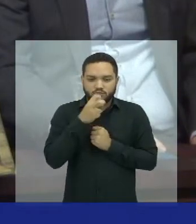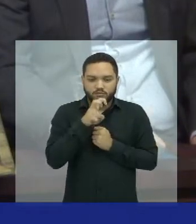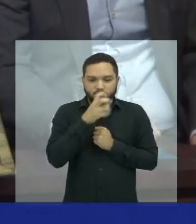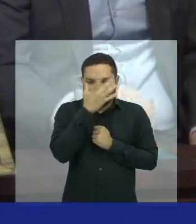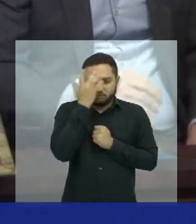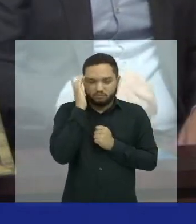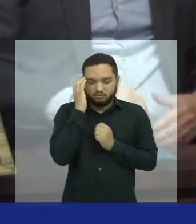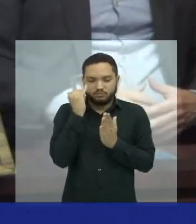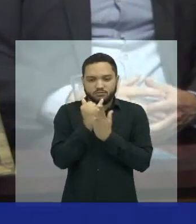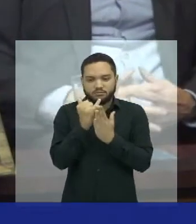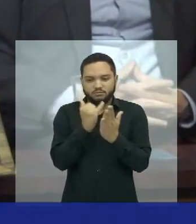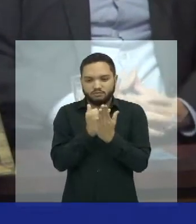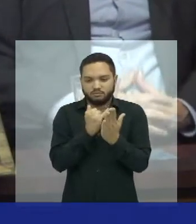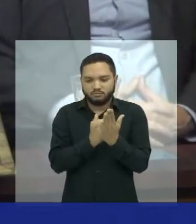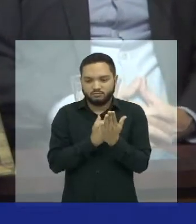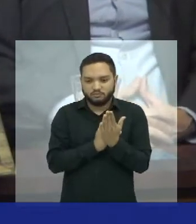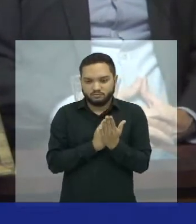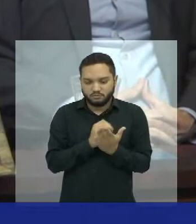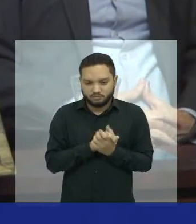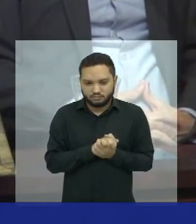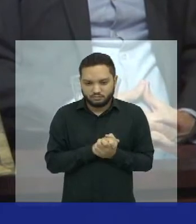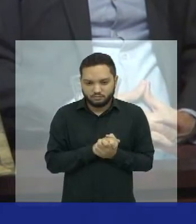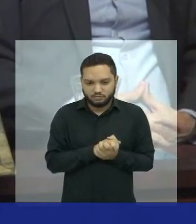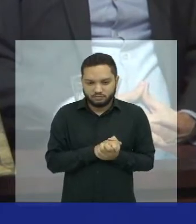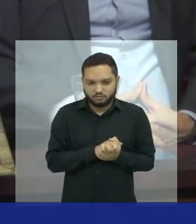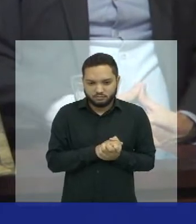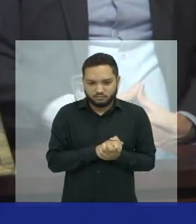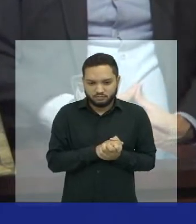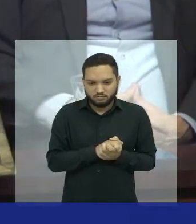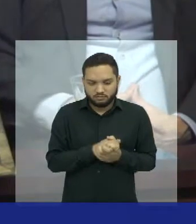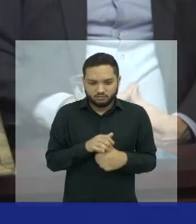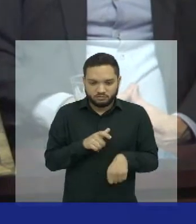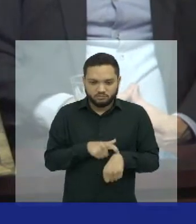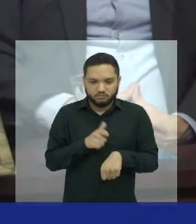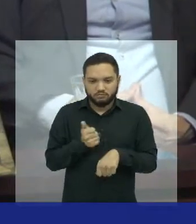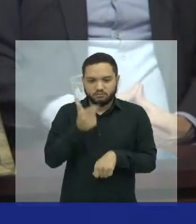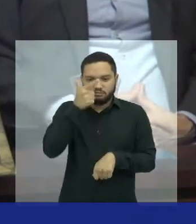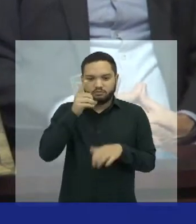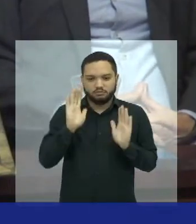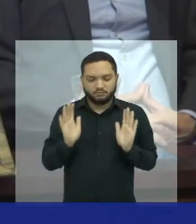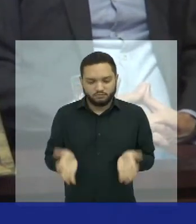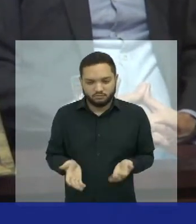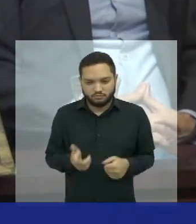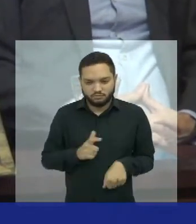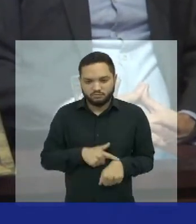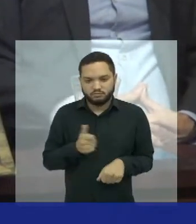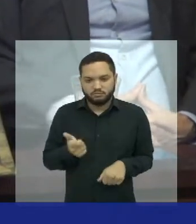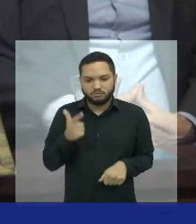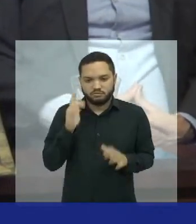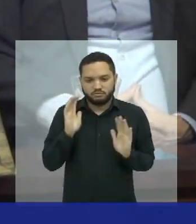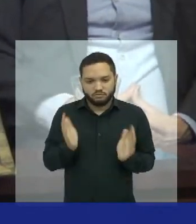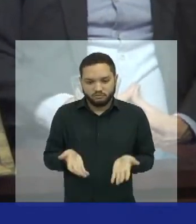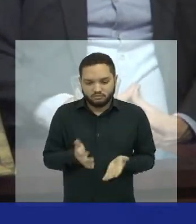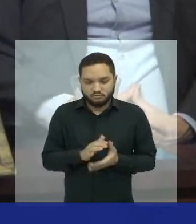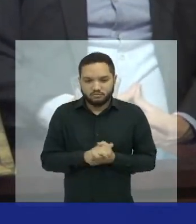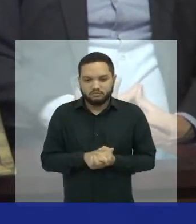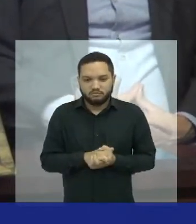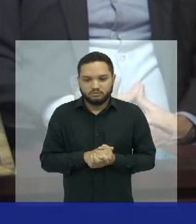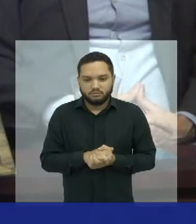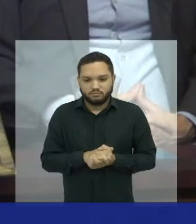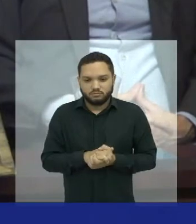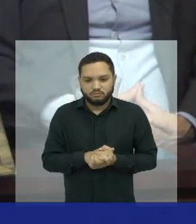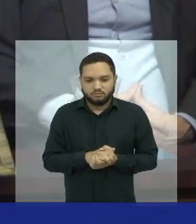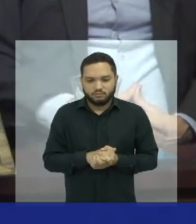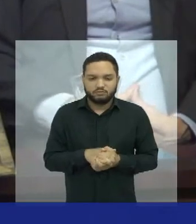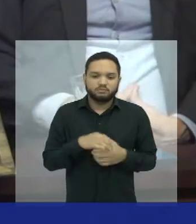inscritos, já chegamos ao meio-dia, tá certo? Além disso, ainda tem a